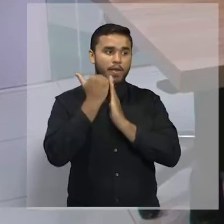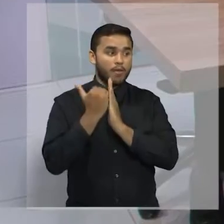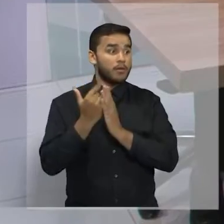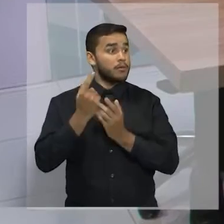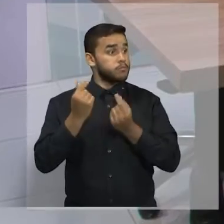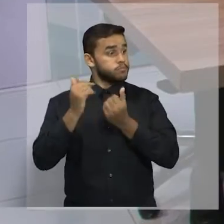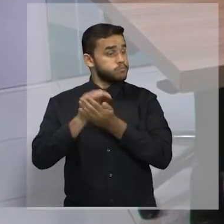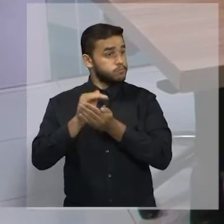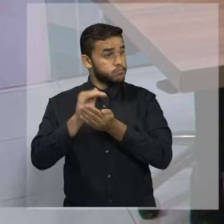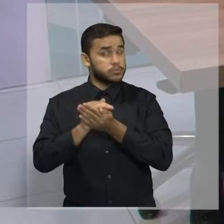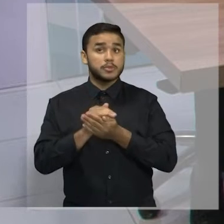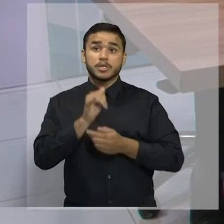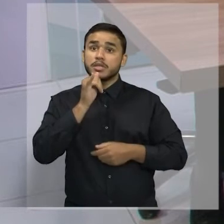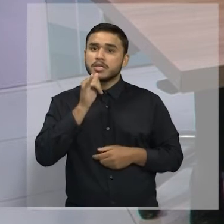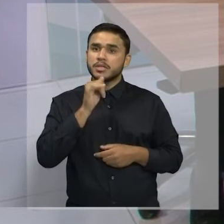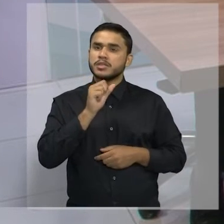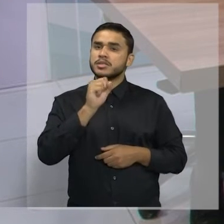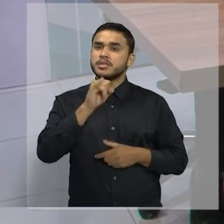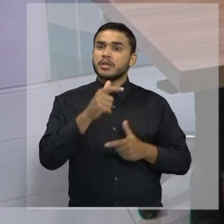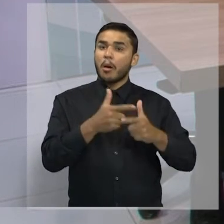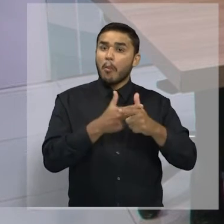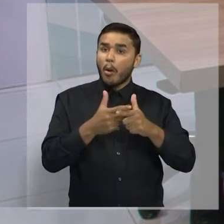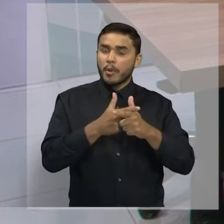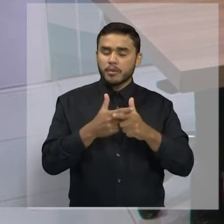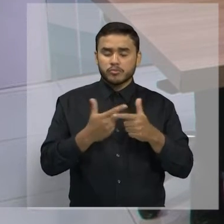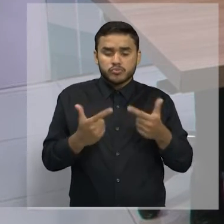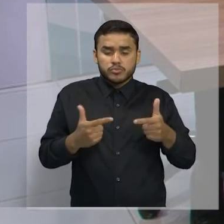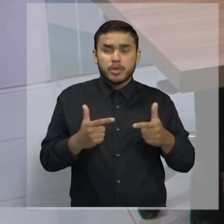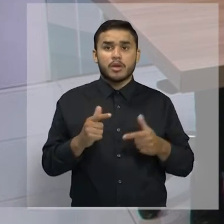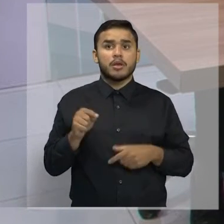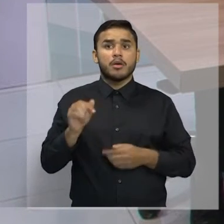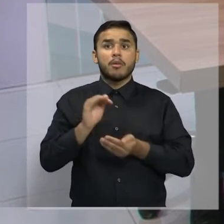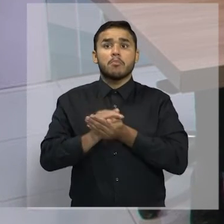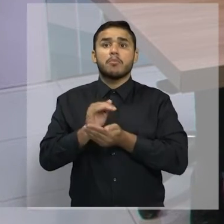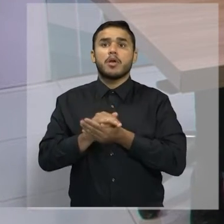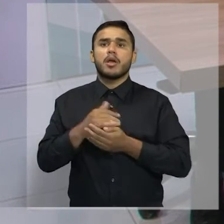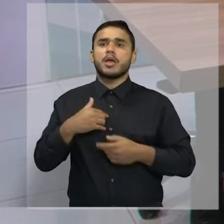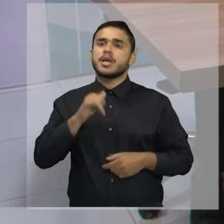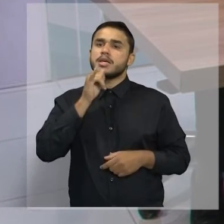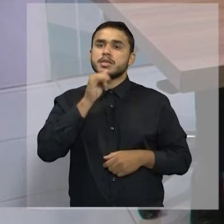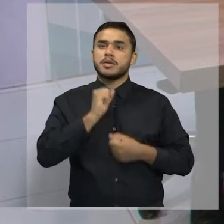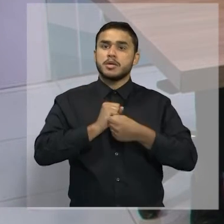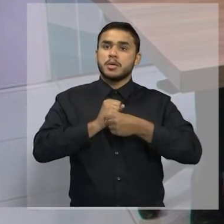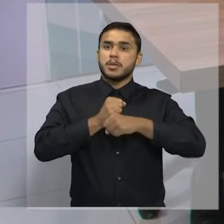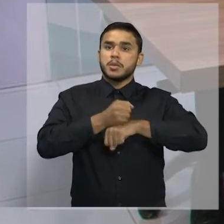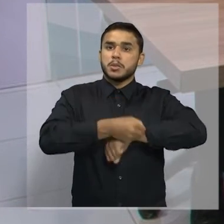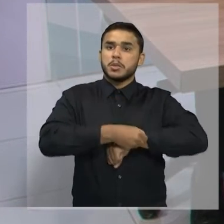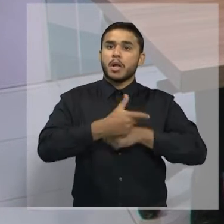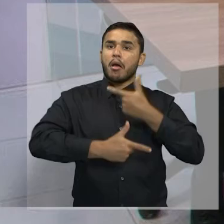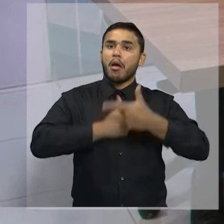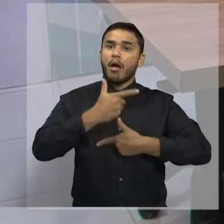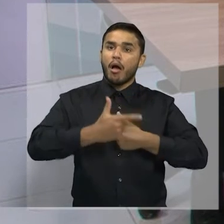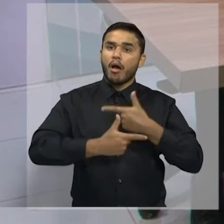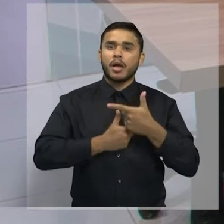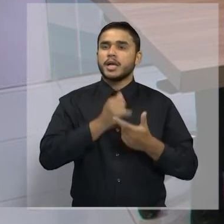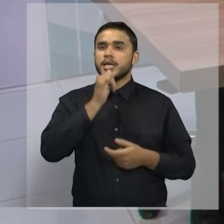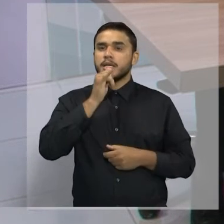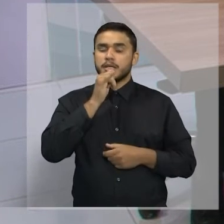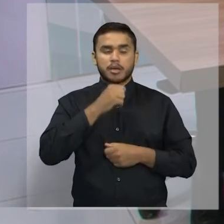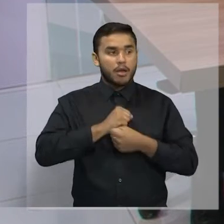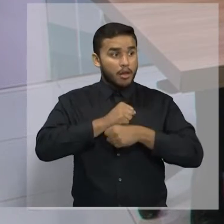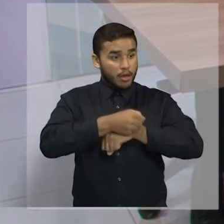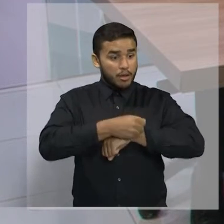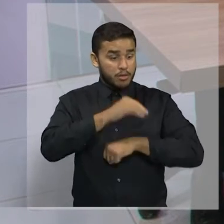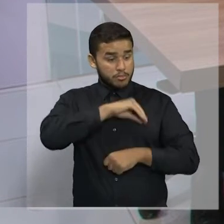esse problema que no repartição tem, na capitalização não tem. Por quê? Porque se o Arnaldo trabalhar hora extra, ficar aqui na televisão até mais